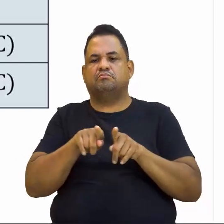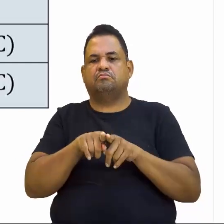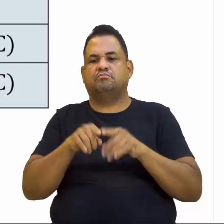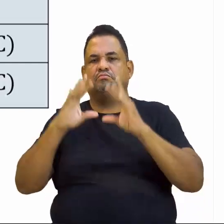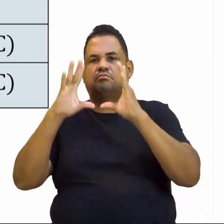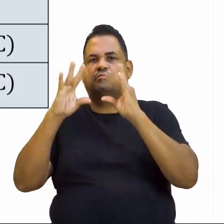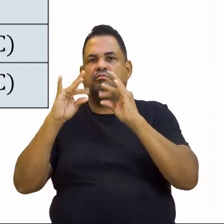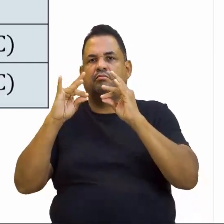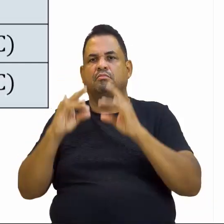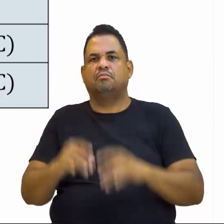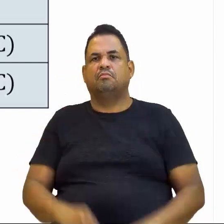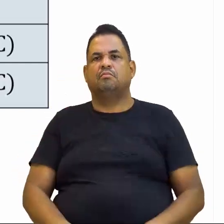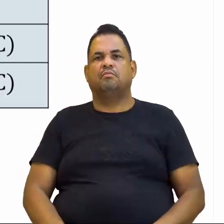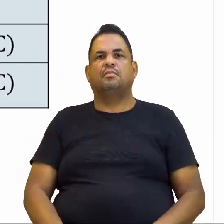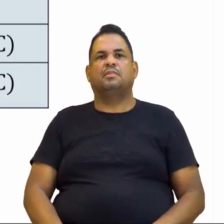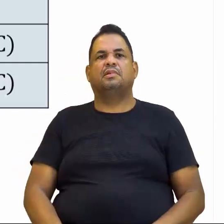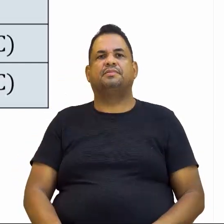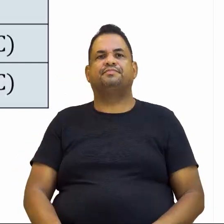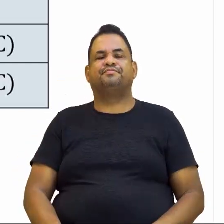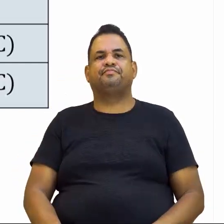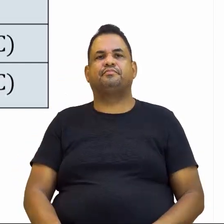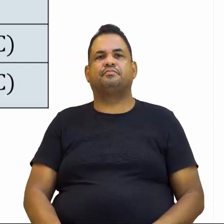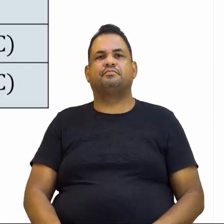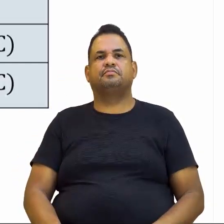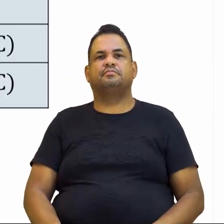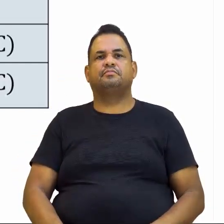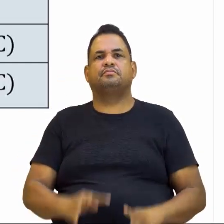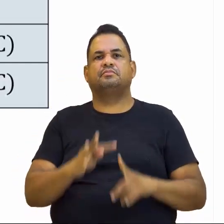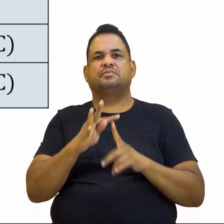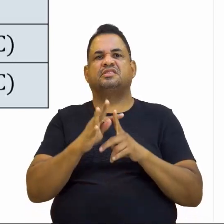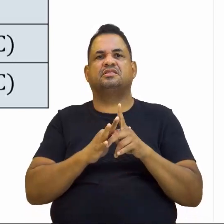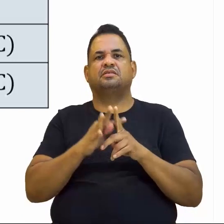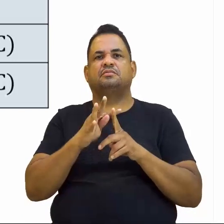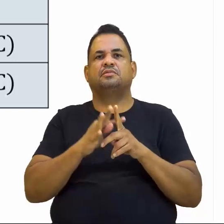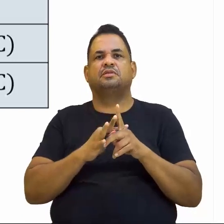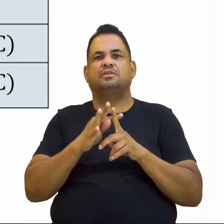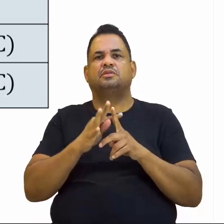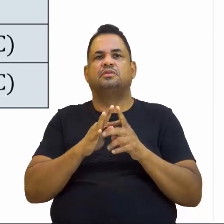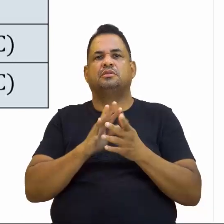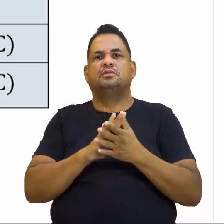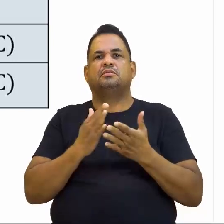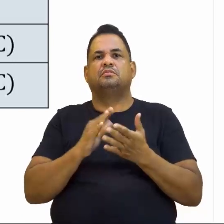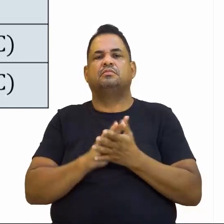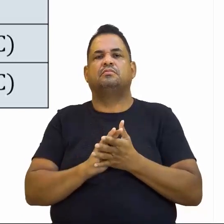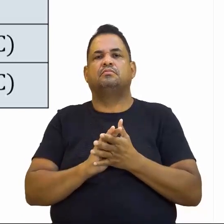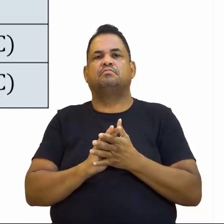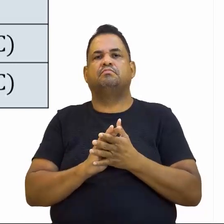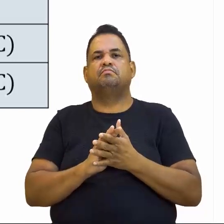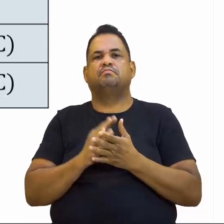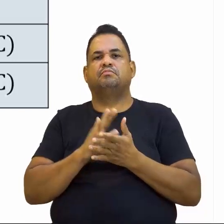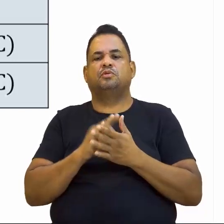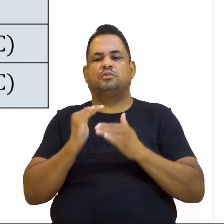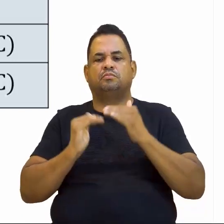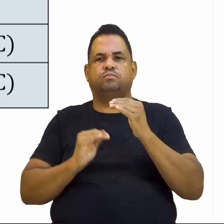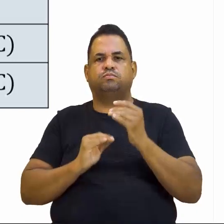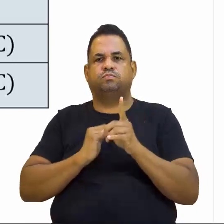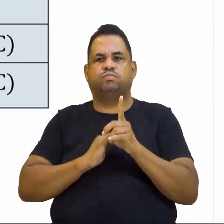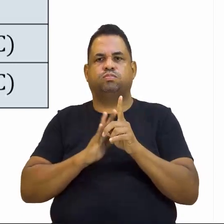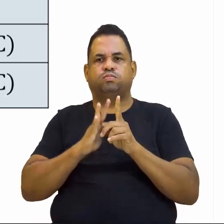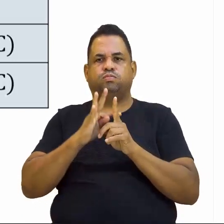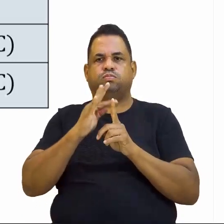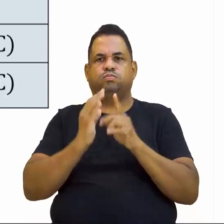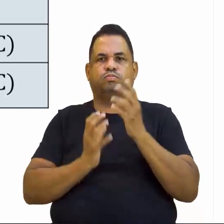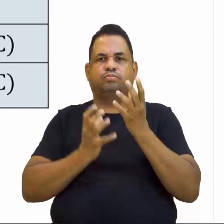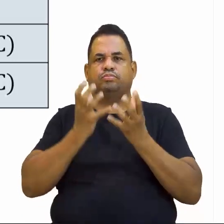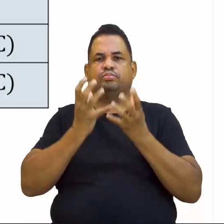líquida. E a temperatura de ebulição, que nós também chamamos de ponto de ebulição. Para o cloreto